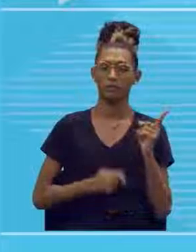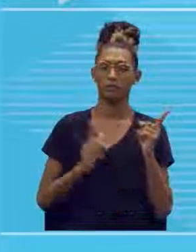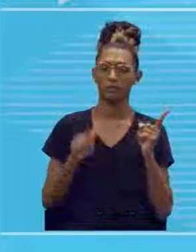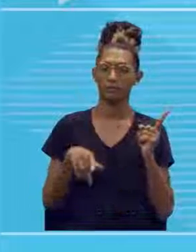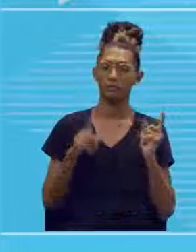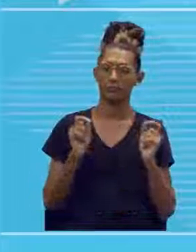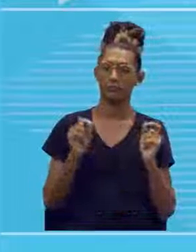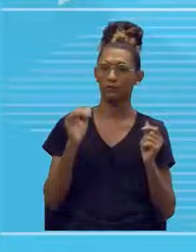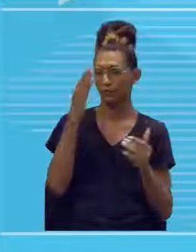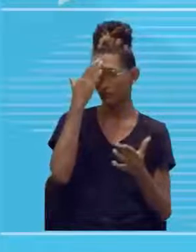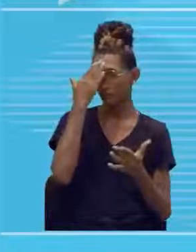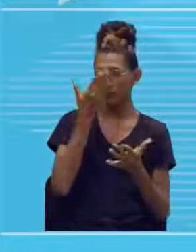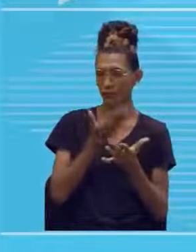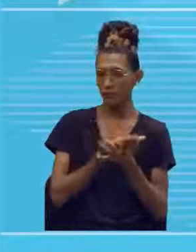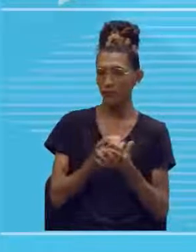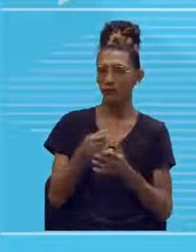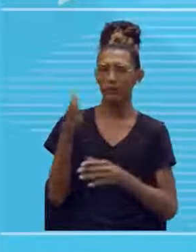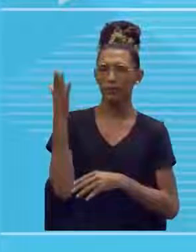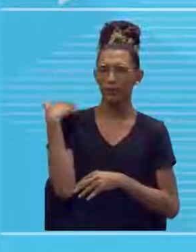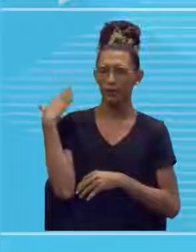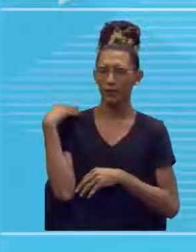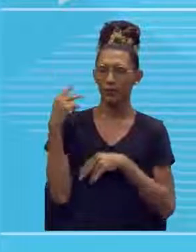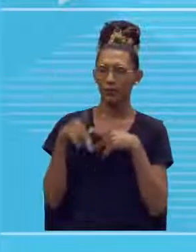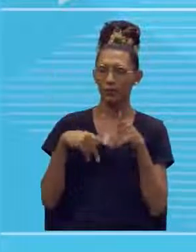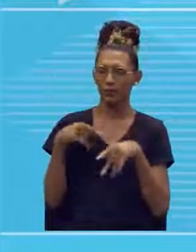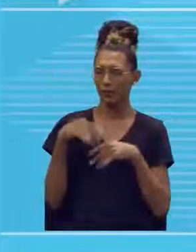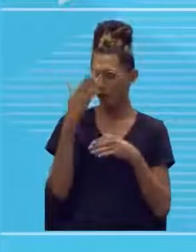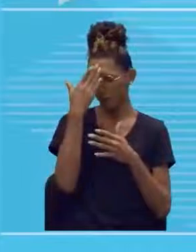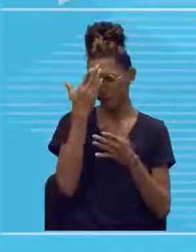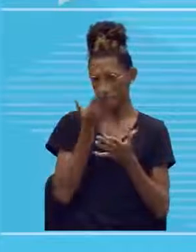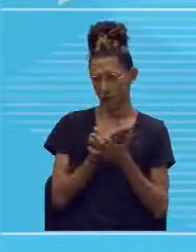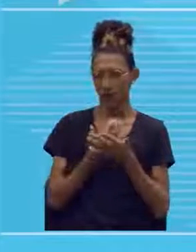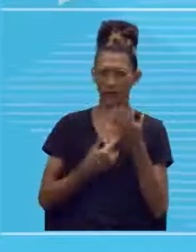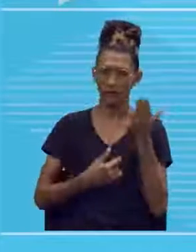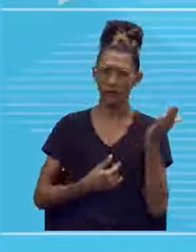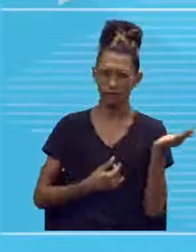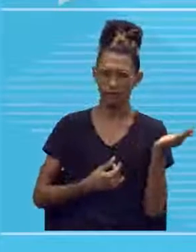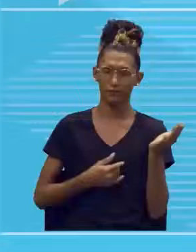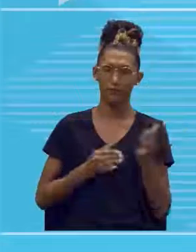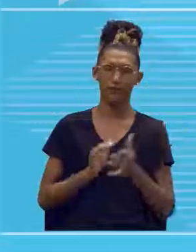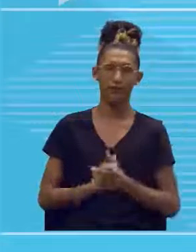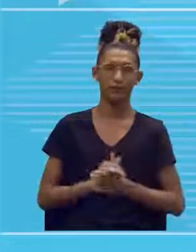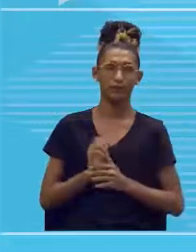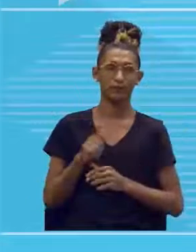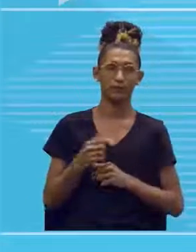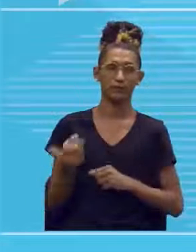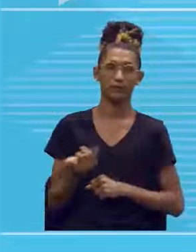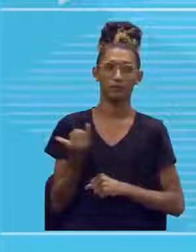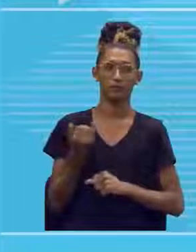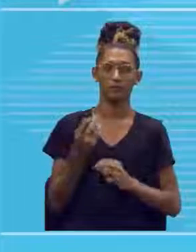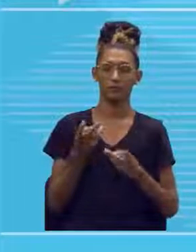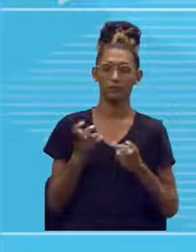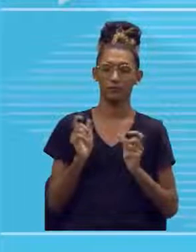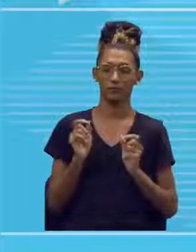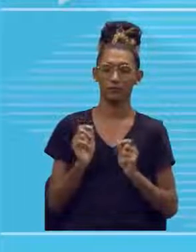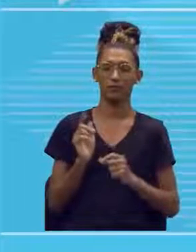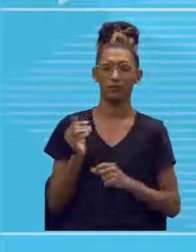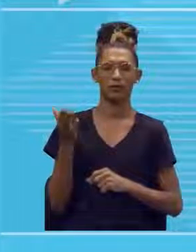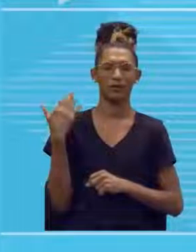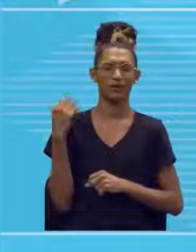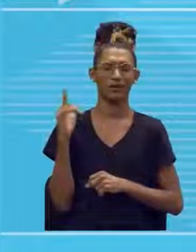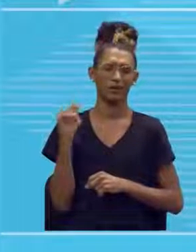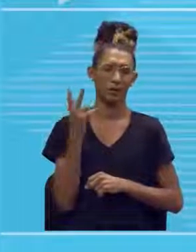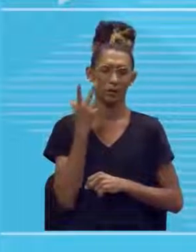era crença desses povos olha como é interessante a gente observar que isso era comum no